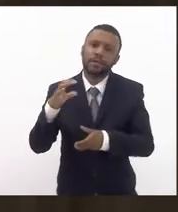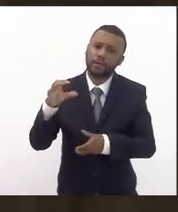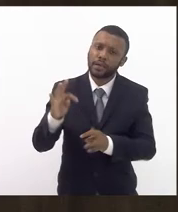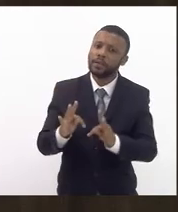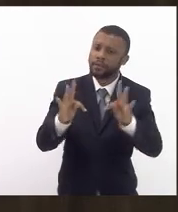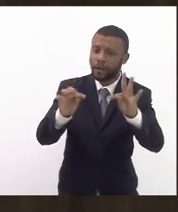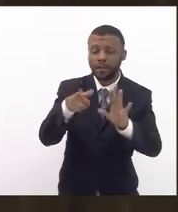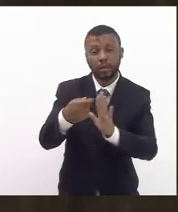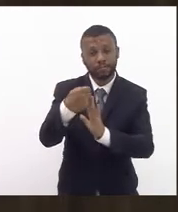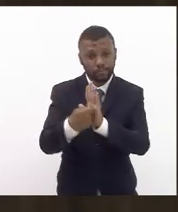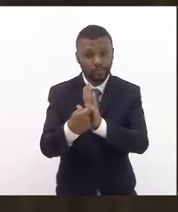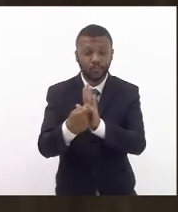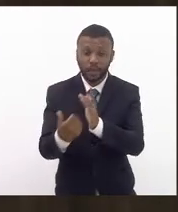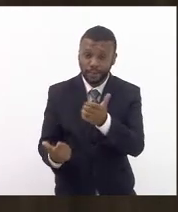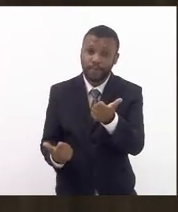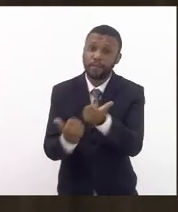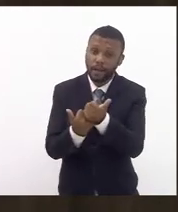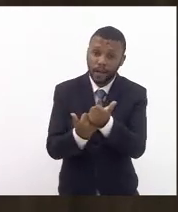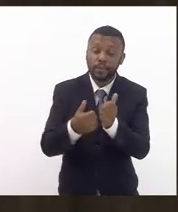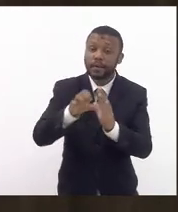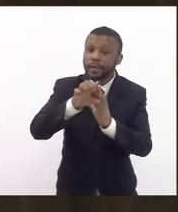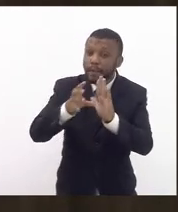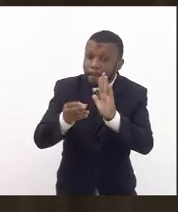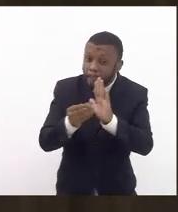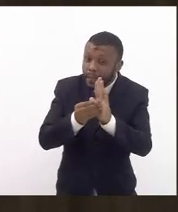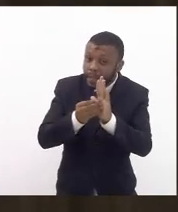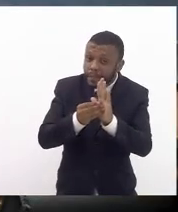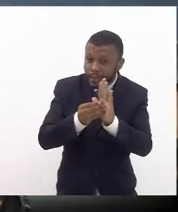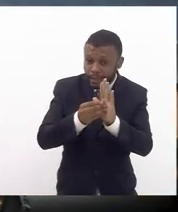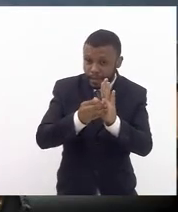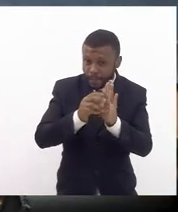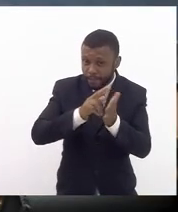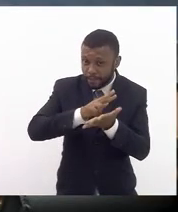matéria é importante, o parecer é favorável, com emendas no plural.